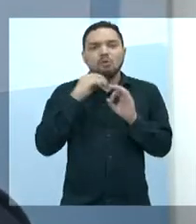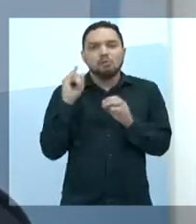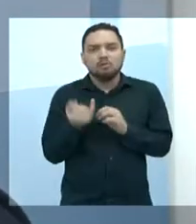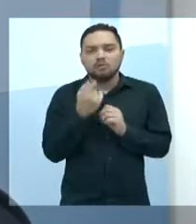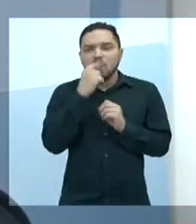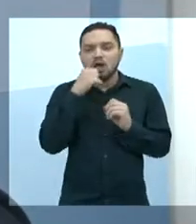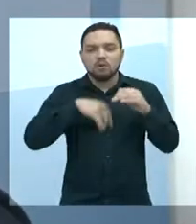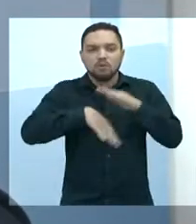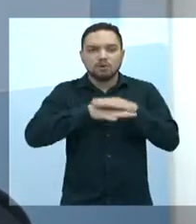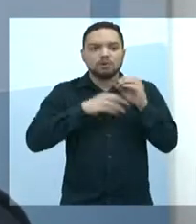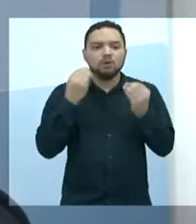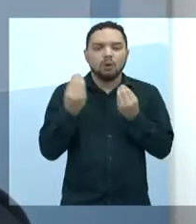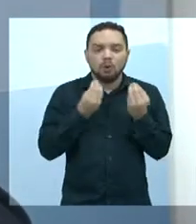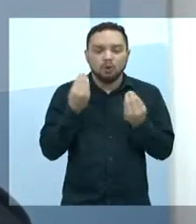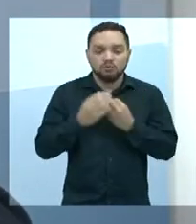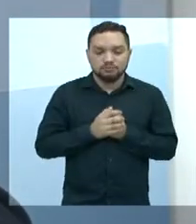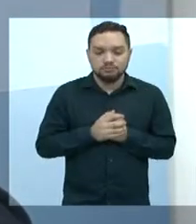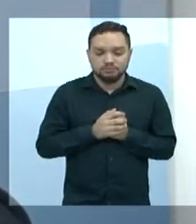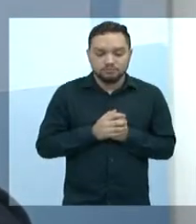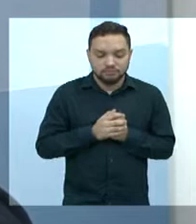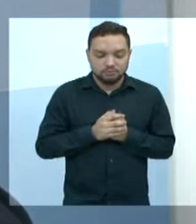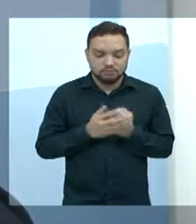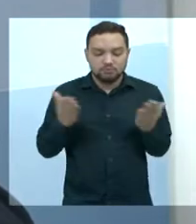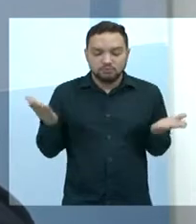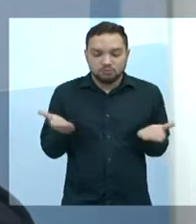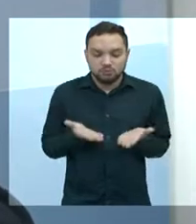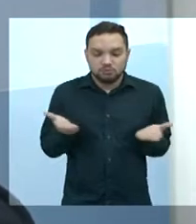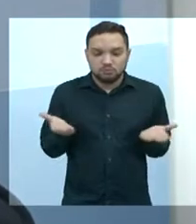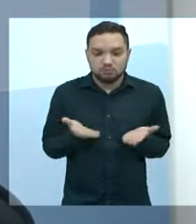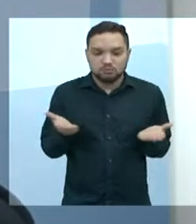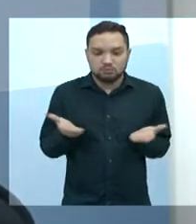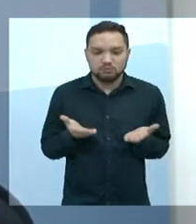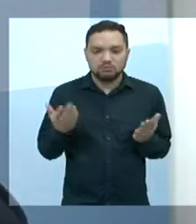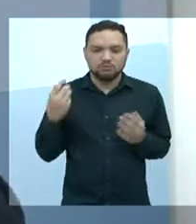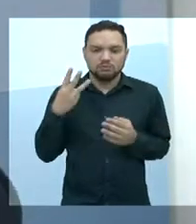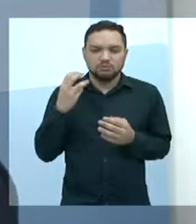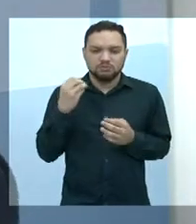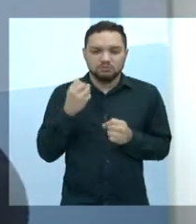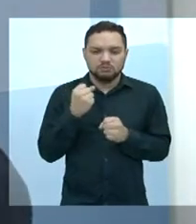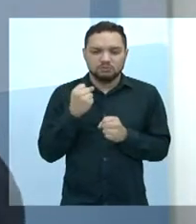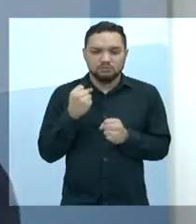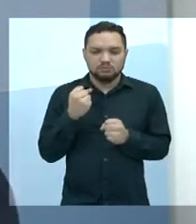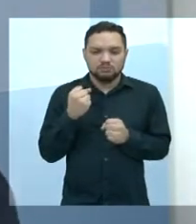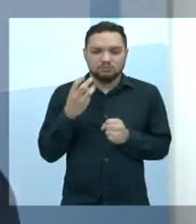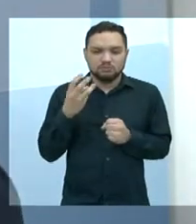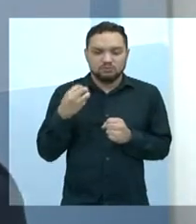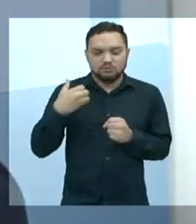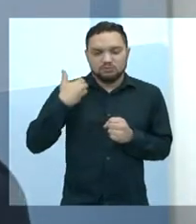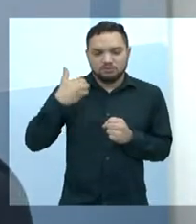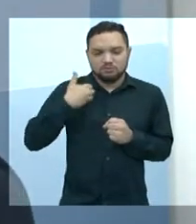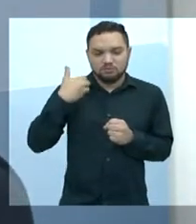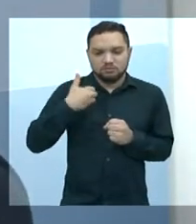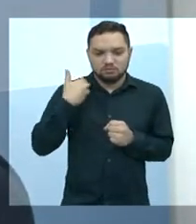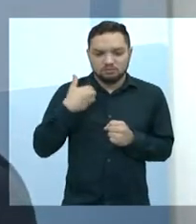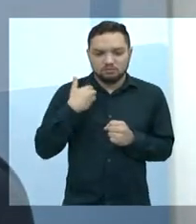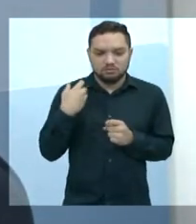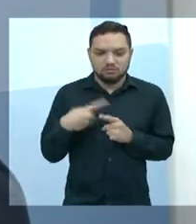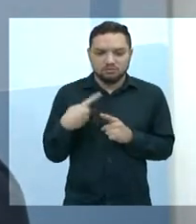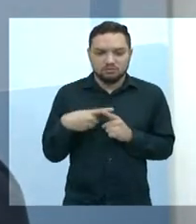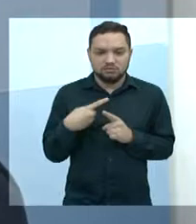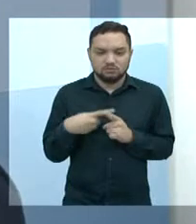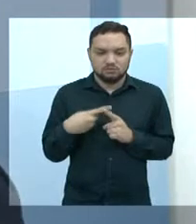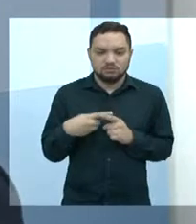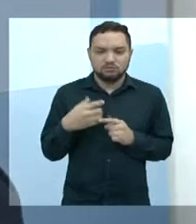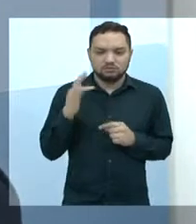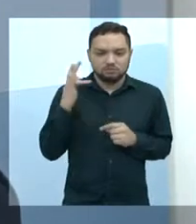que hoje é um produto que há 30 anos os mais antigos diziam, nós ainda vamos